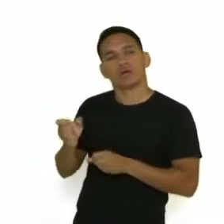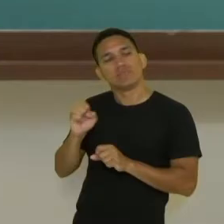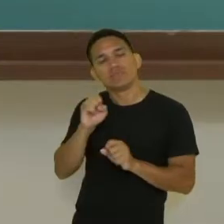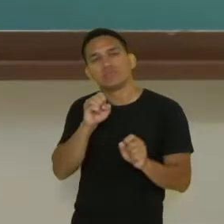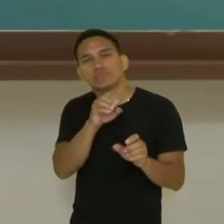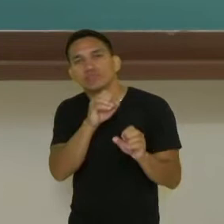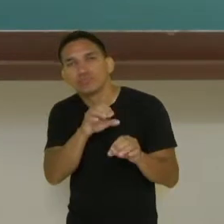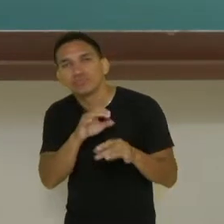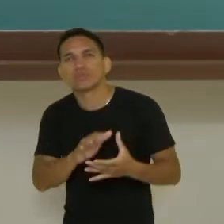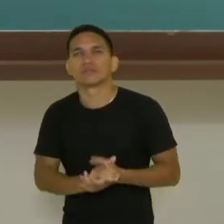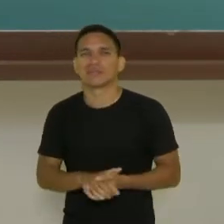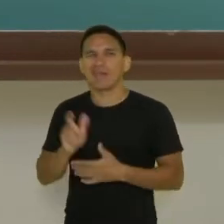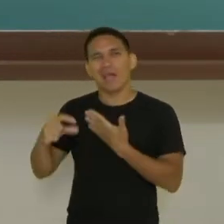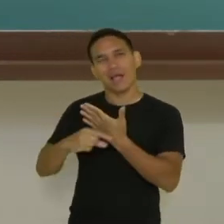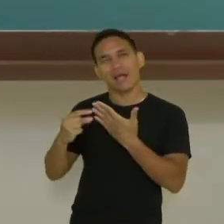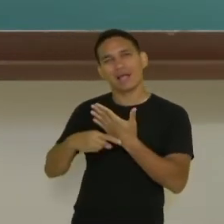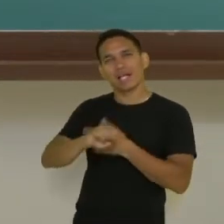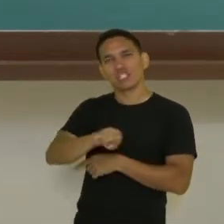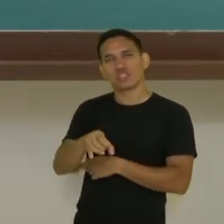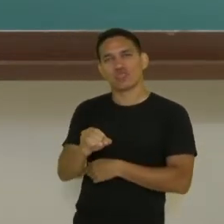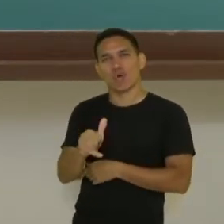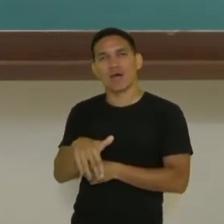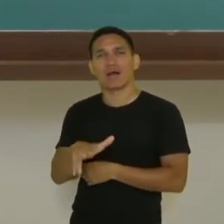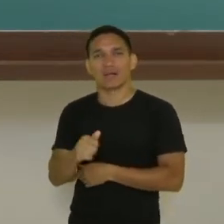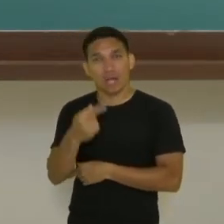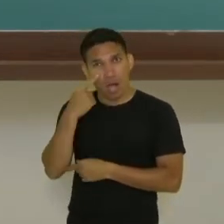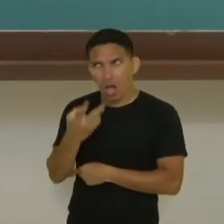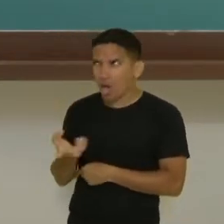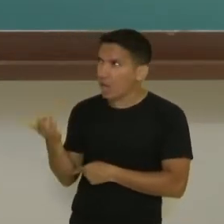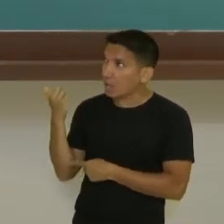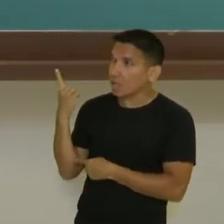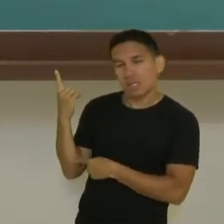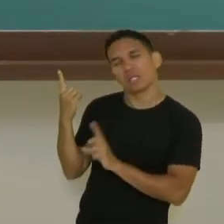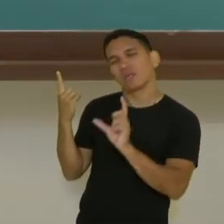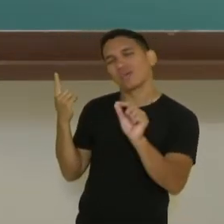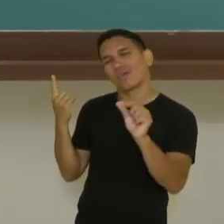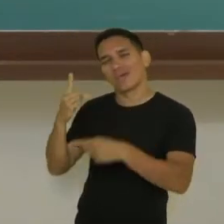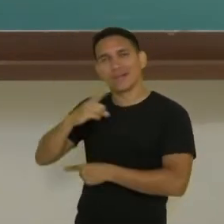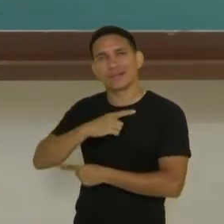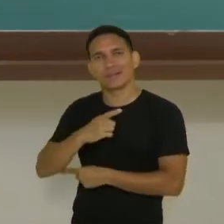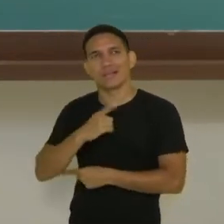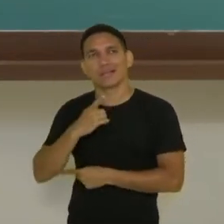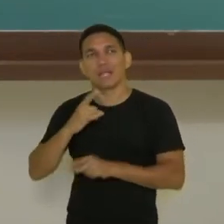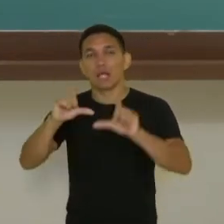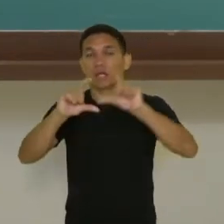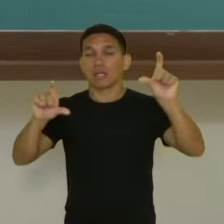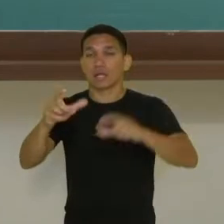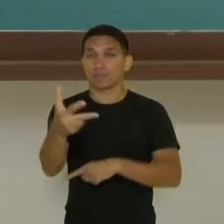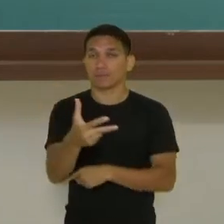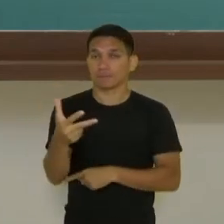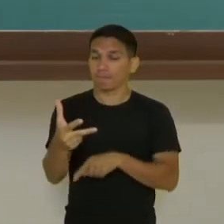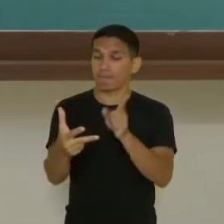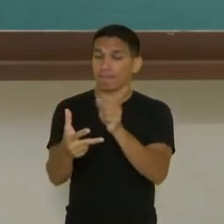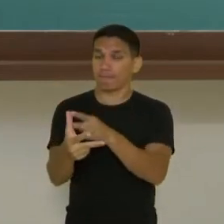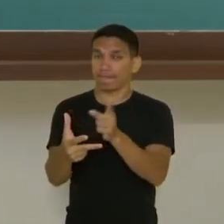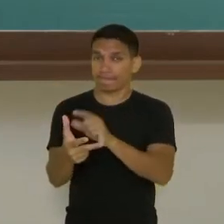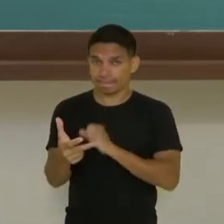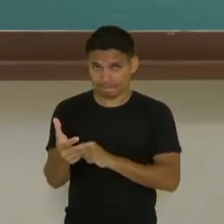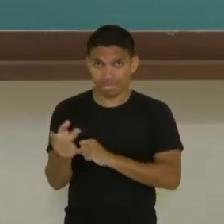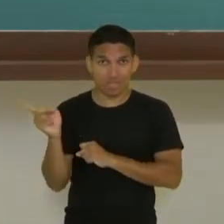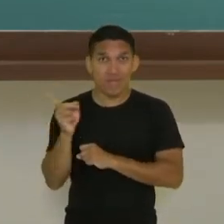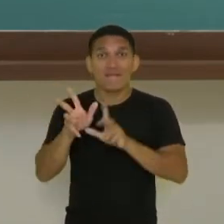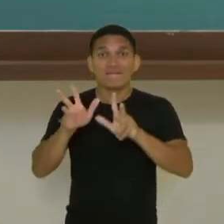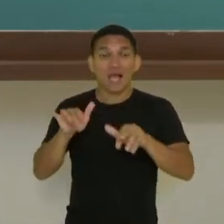escrito por Joana Viegas. Reparem que aqui está escrito em primeira pessoa. Ela